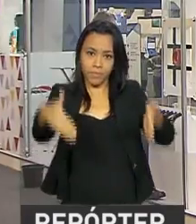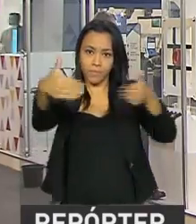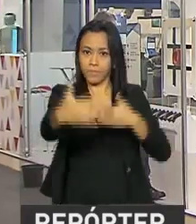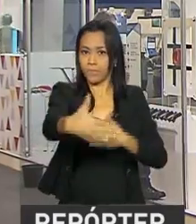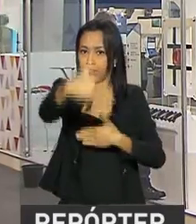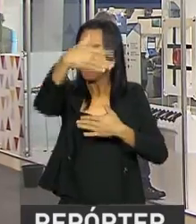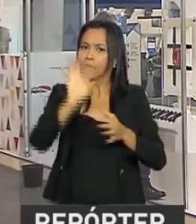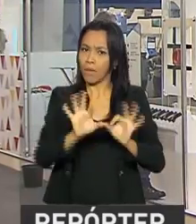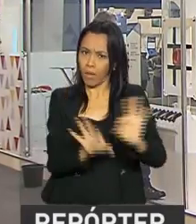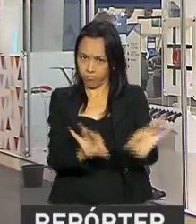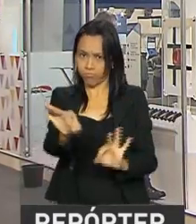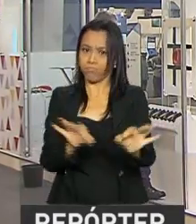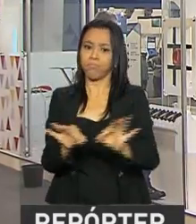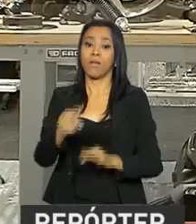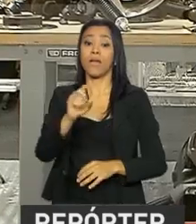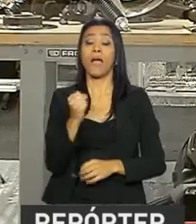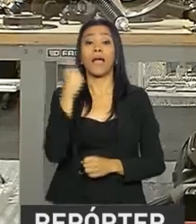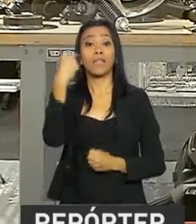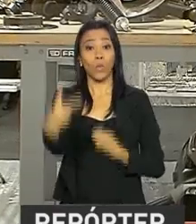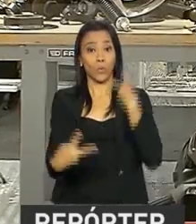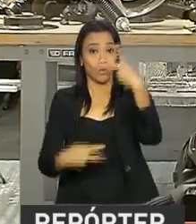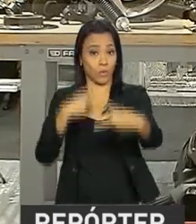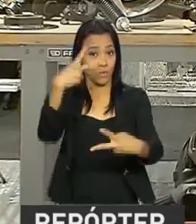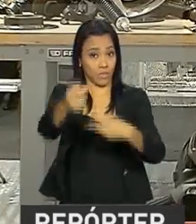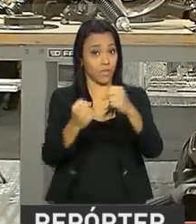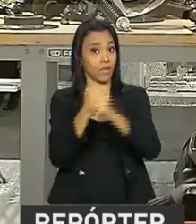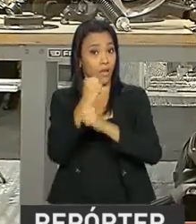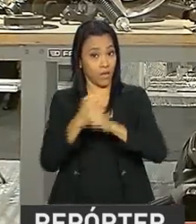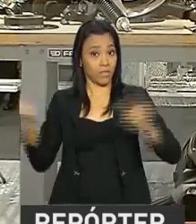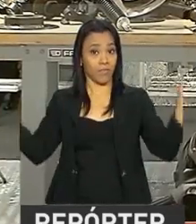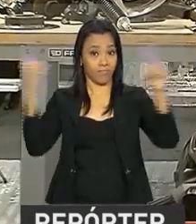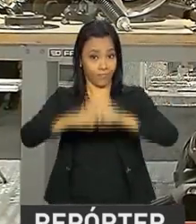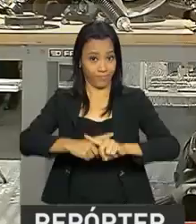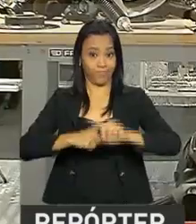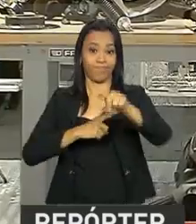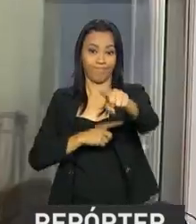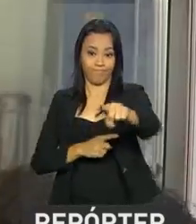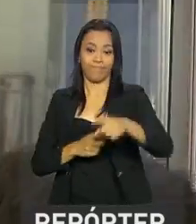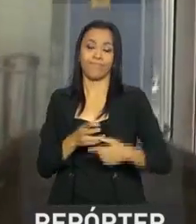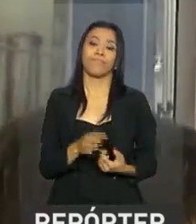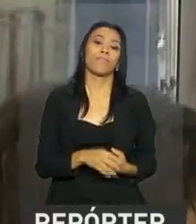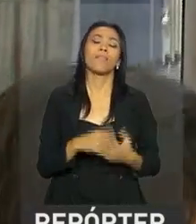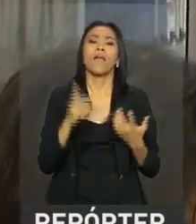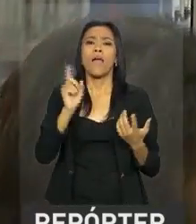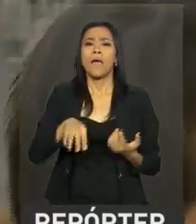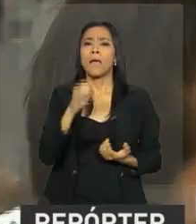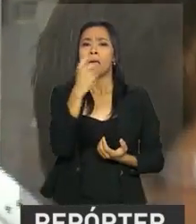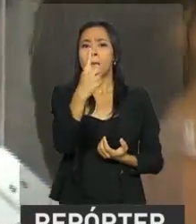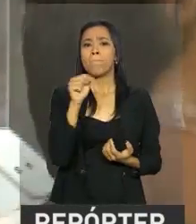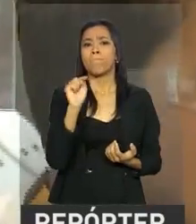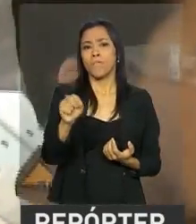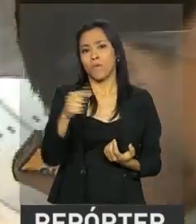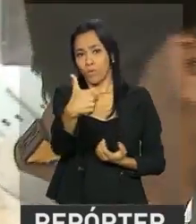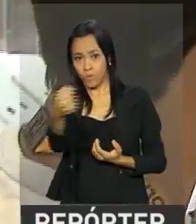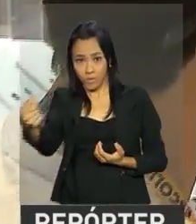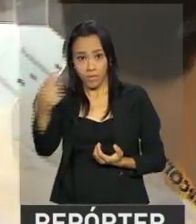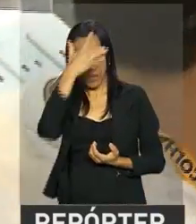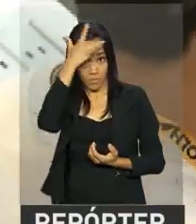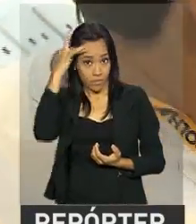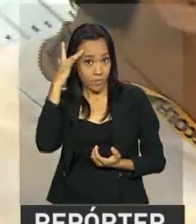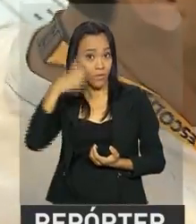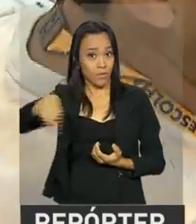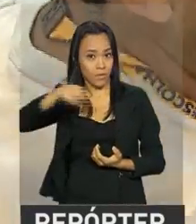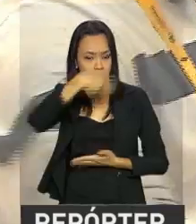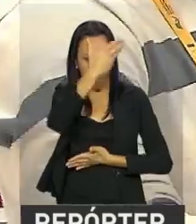do Conhecimento acontece a cada 2 anos e é a maior competição de educação profissional das Américas. São 1.200 competidores que vão passar por